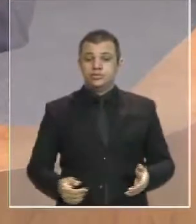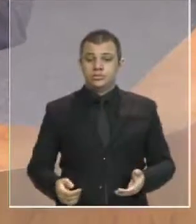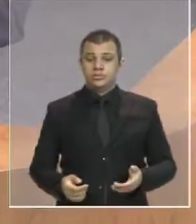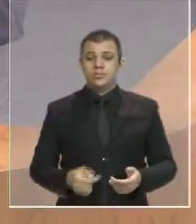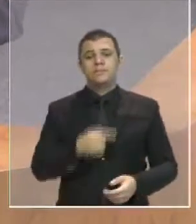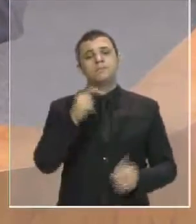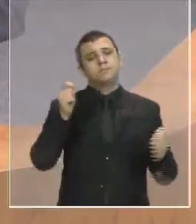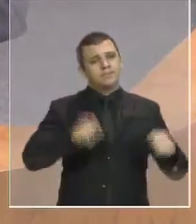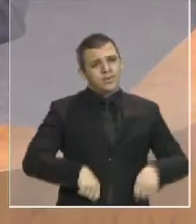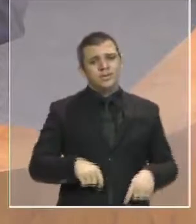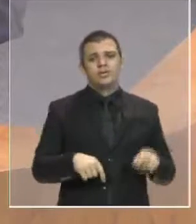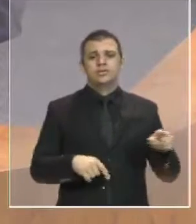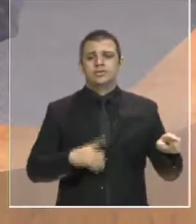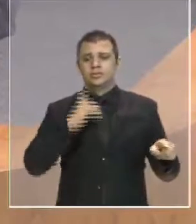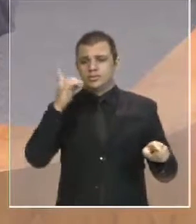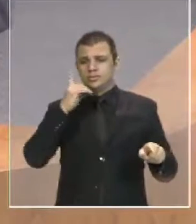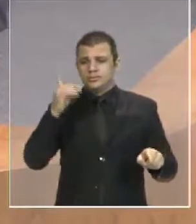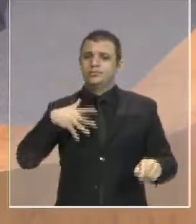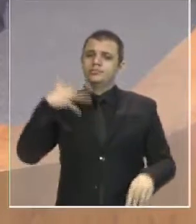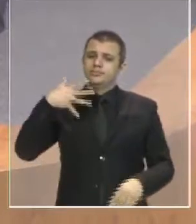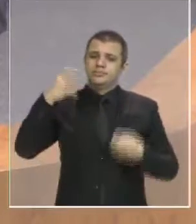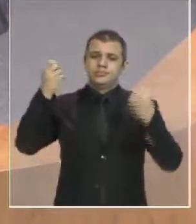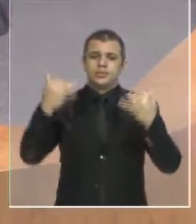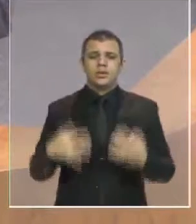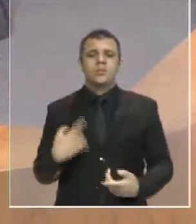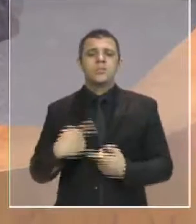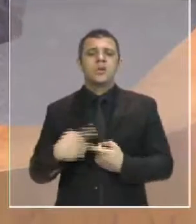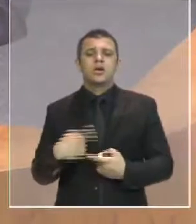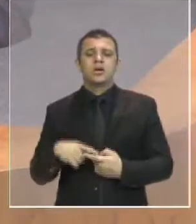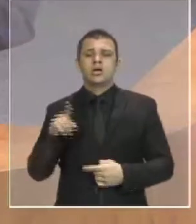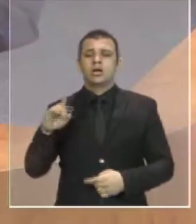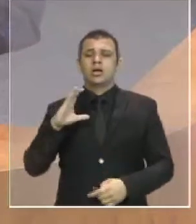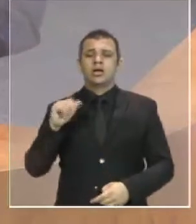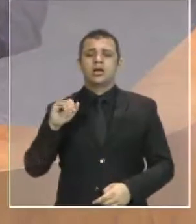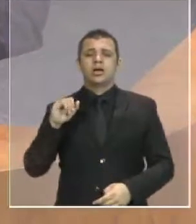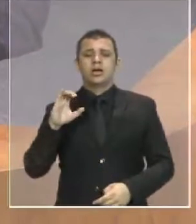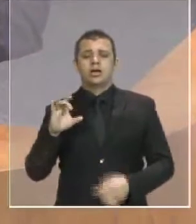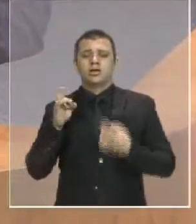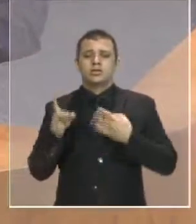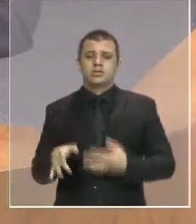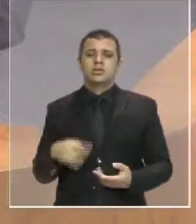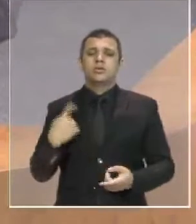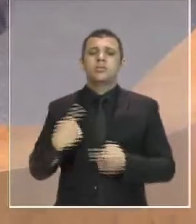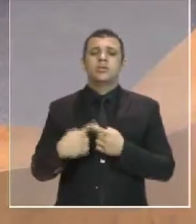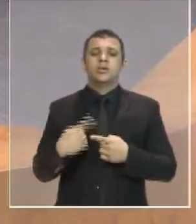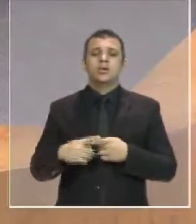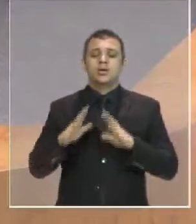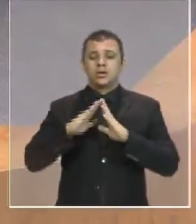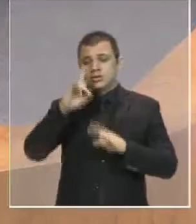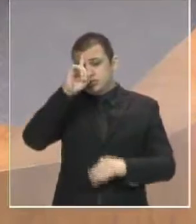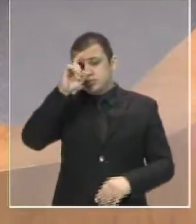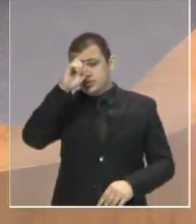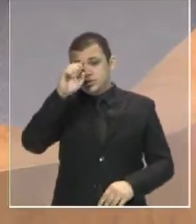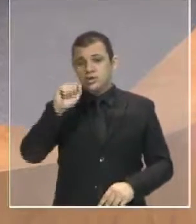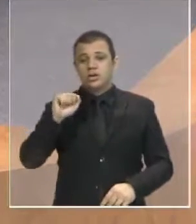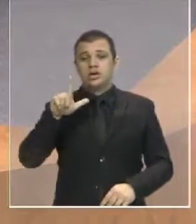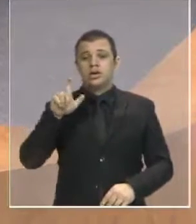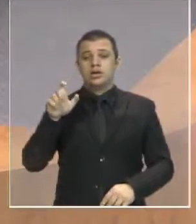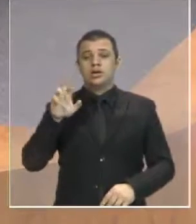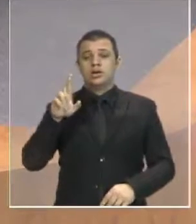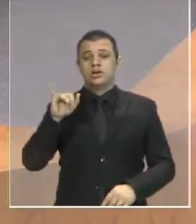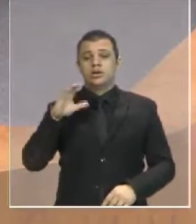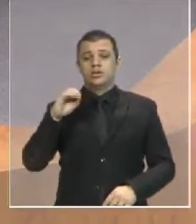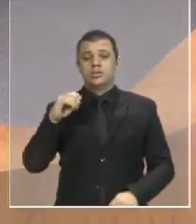de falar por que permitiu o CAI que está abandonado, por que permitiu o Hospital Alarico Pacheco nunca concluir a reforma,